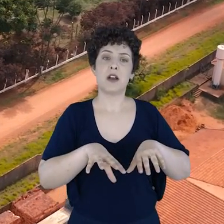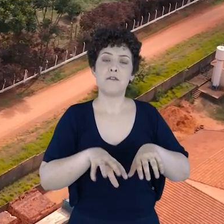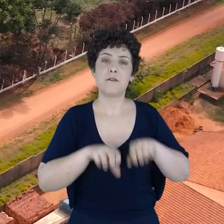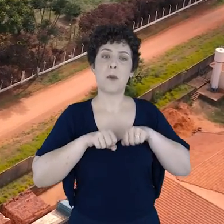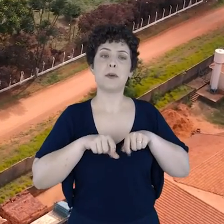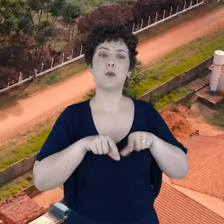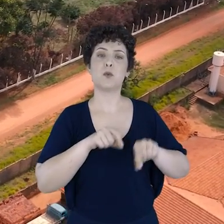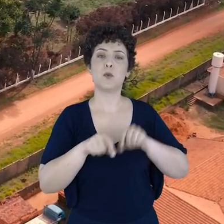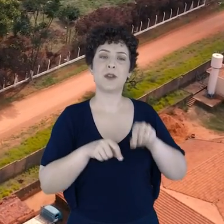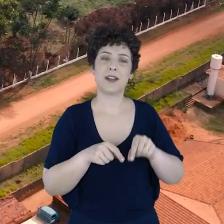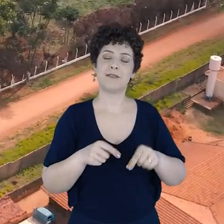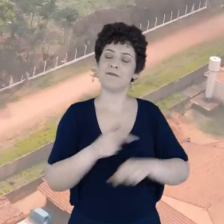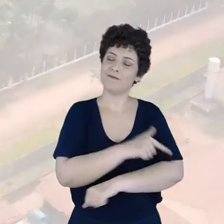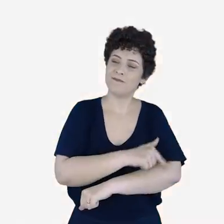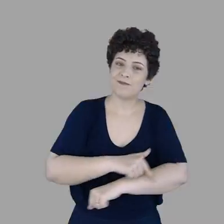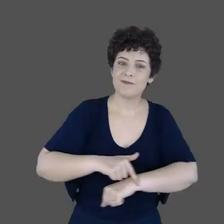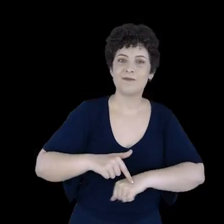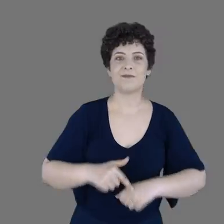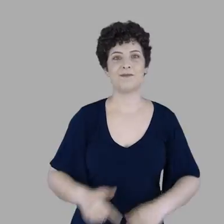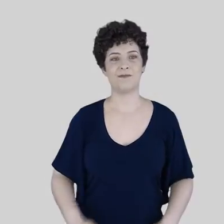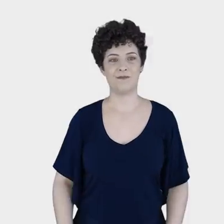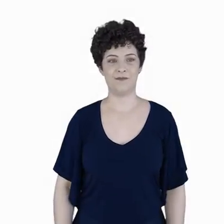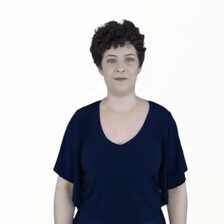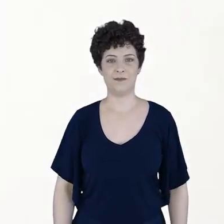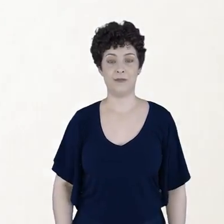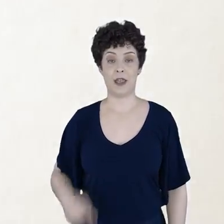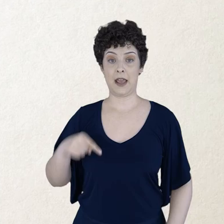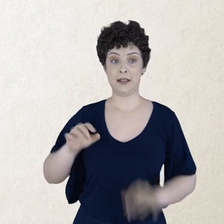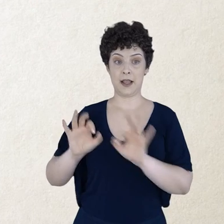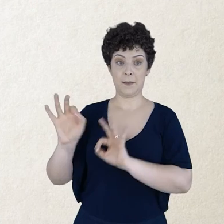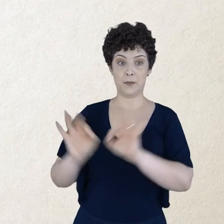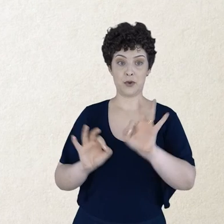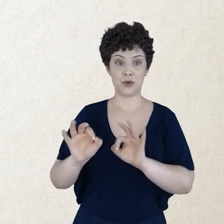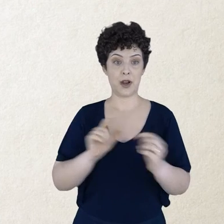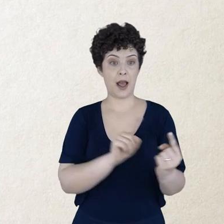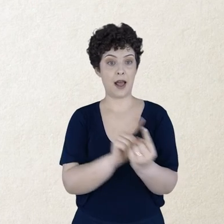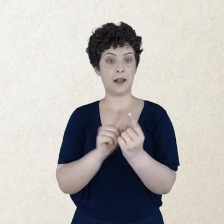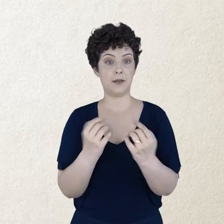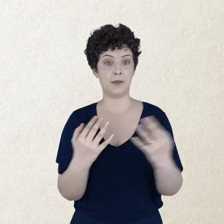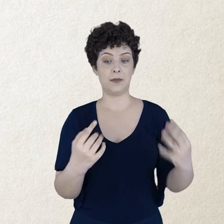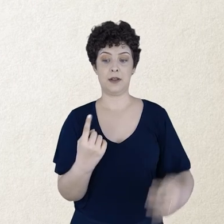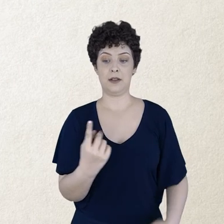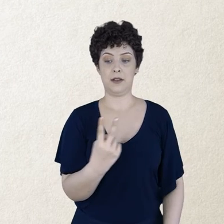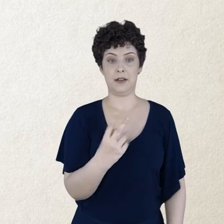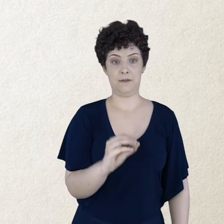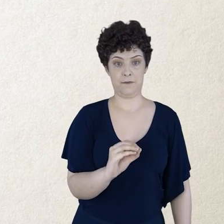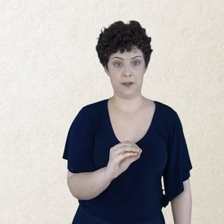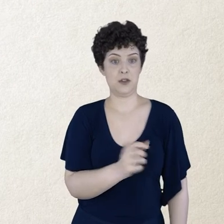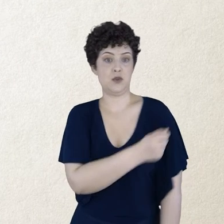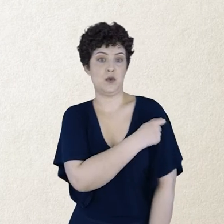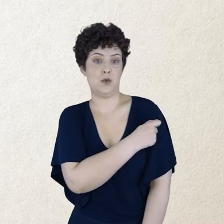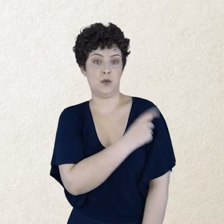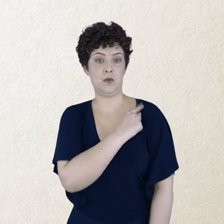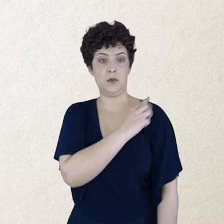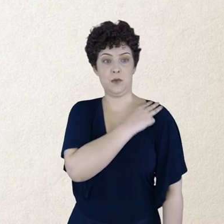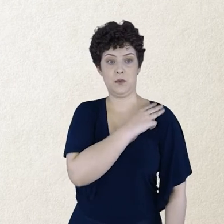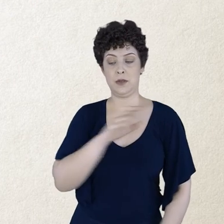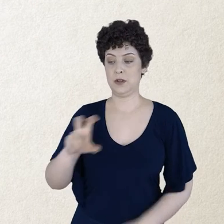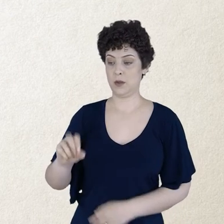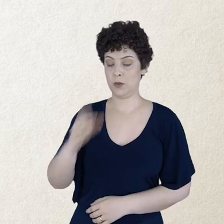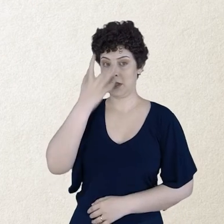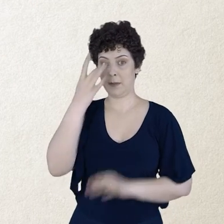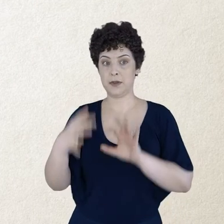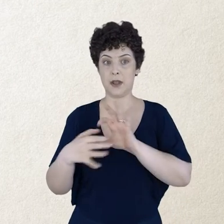em volta dela uma cordialidade muito grande. Em fundo branco. Este projeto atendeu um público de 120 estudantes de ensino médio e